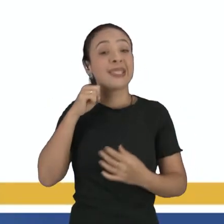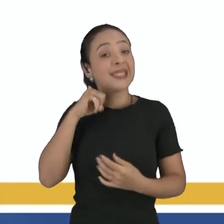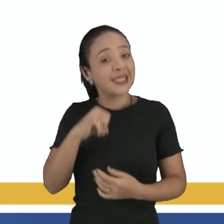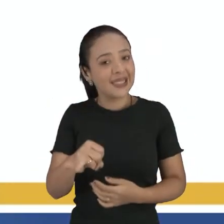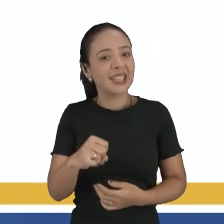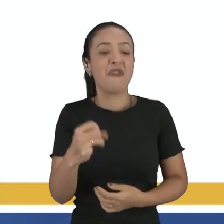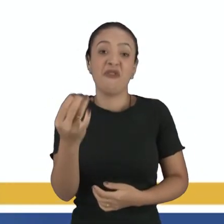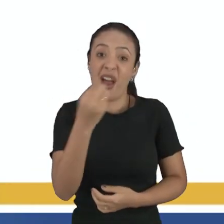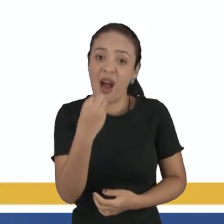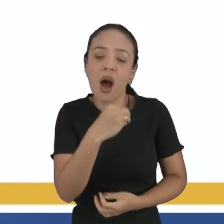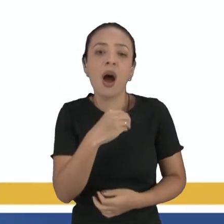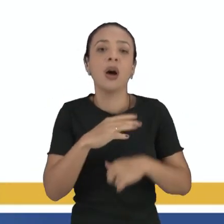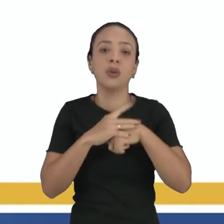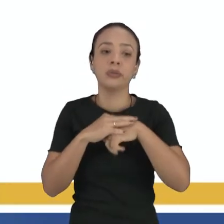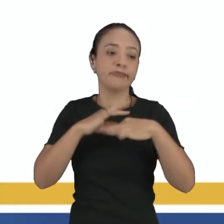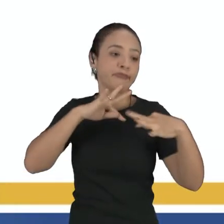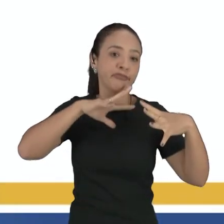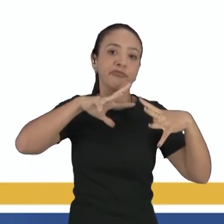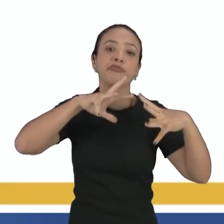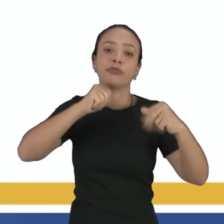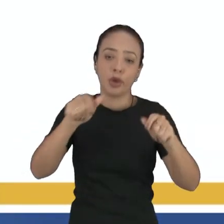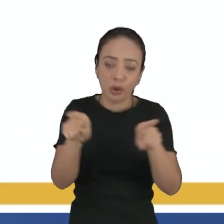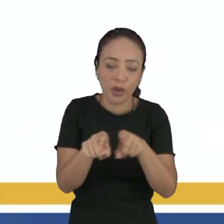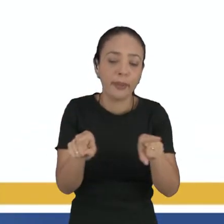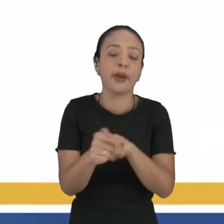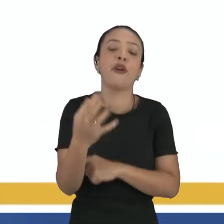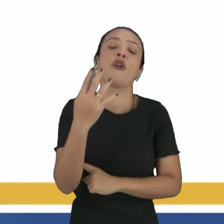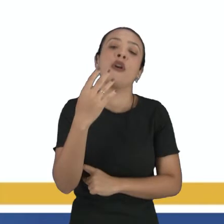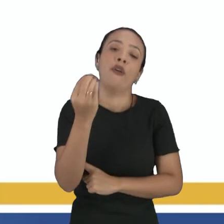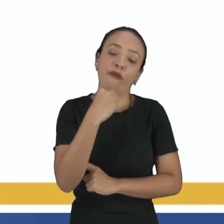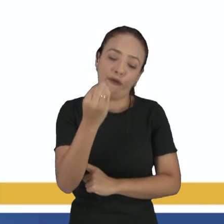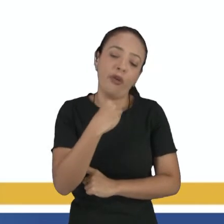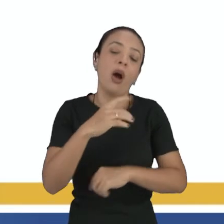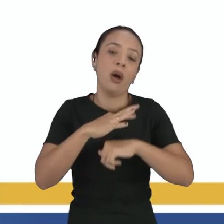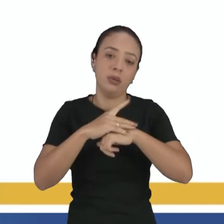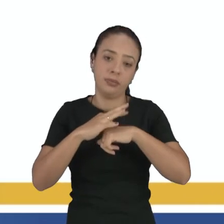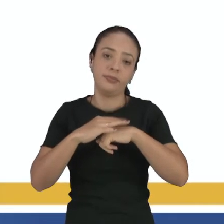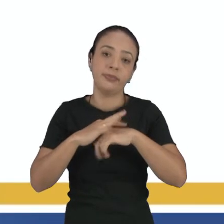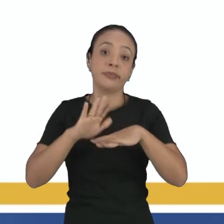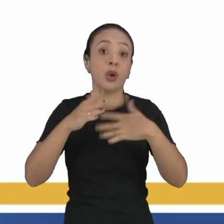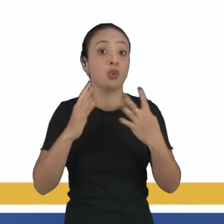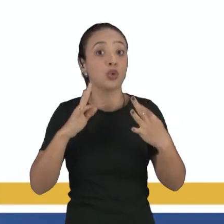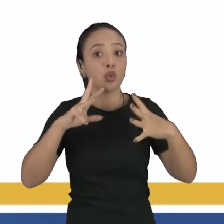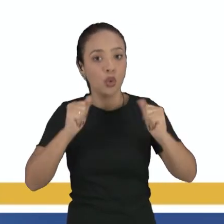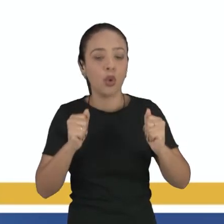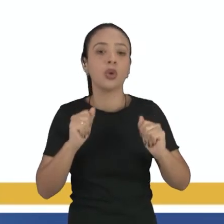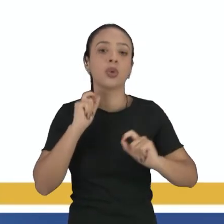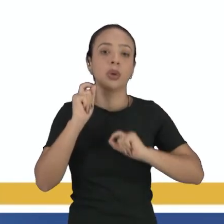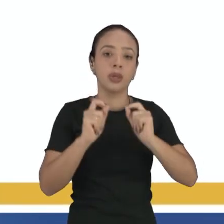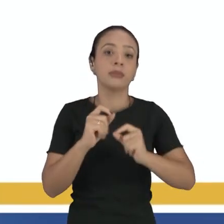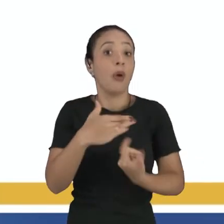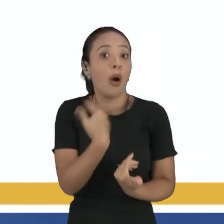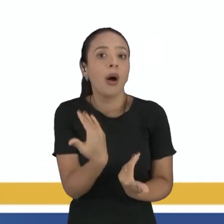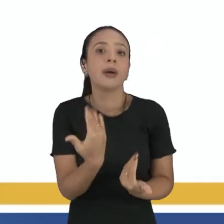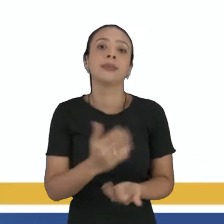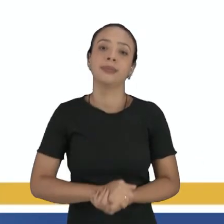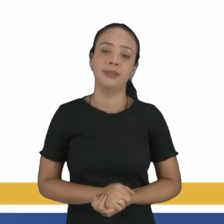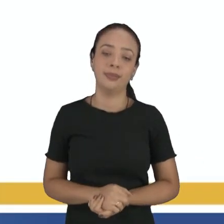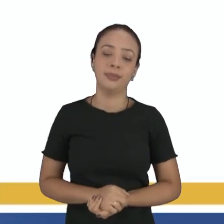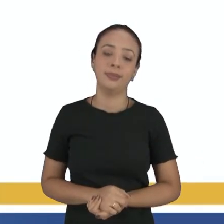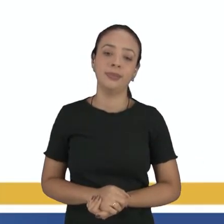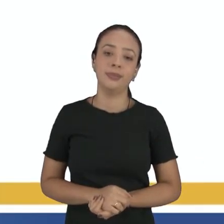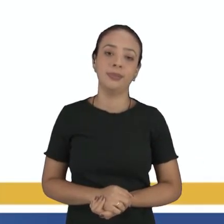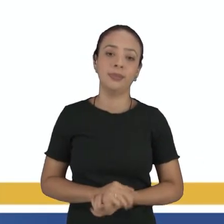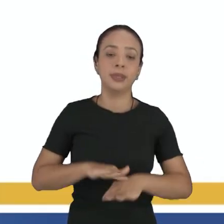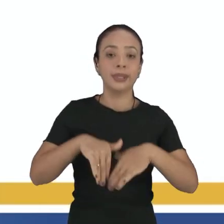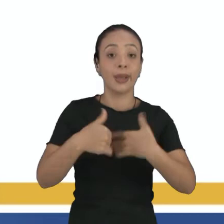indivíduo for vulnerável àquela doença, todos vão ser vulneráveis àquela doença e toda a população vai acabar sendo extinta, tá,